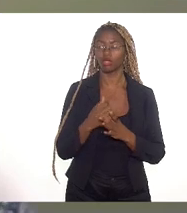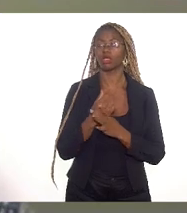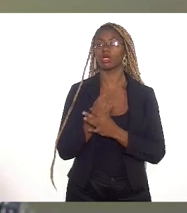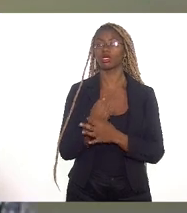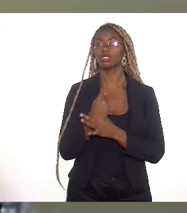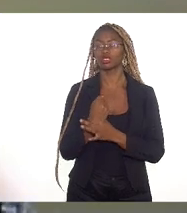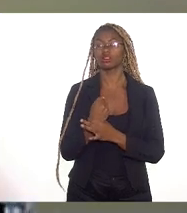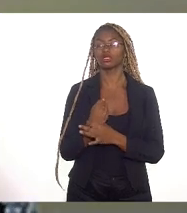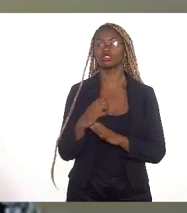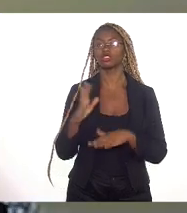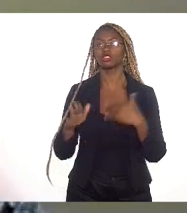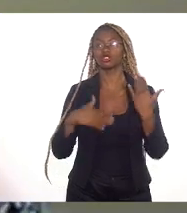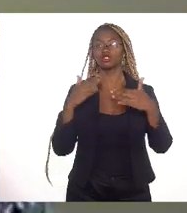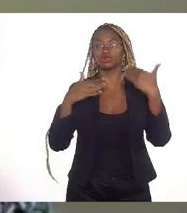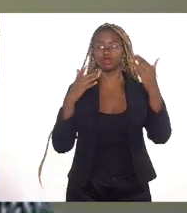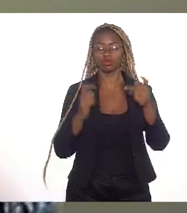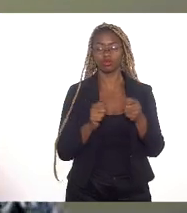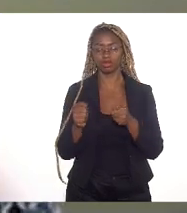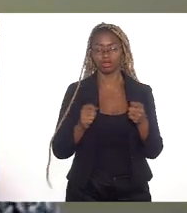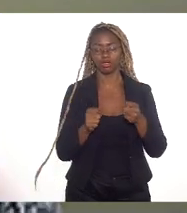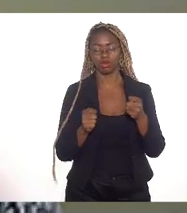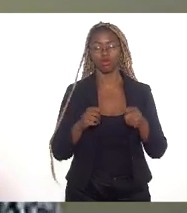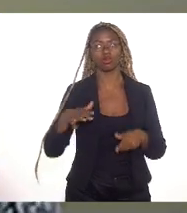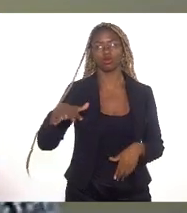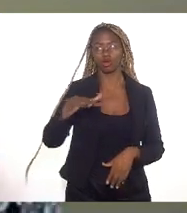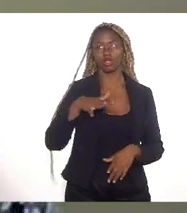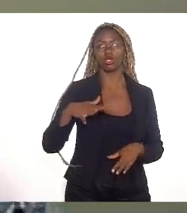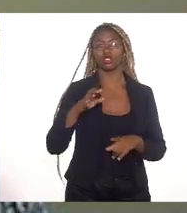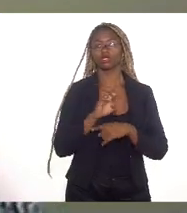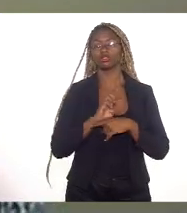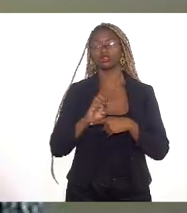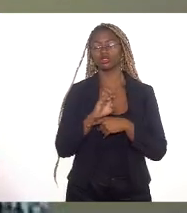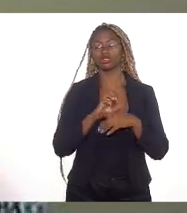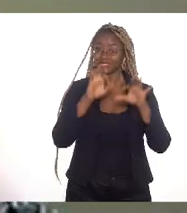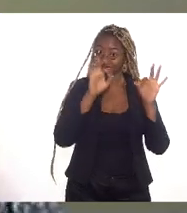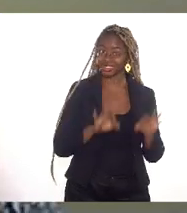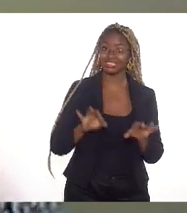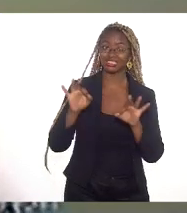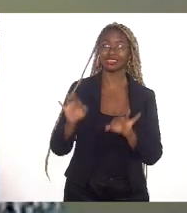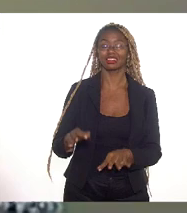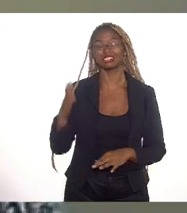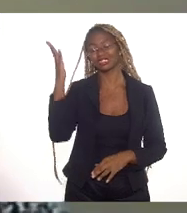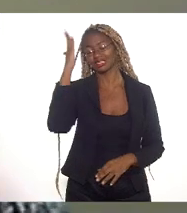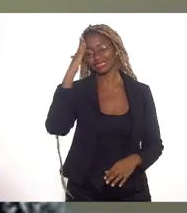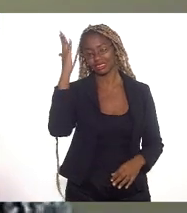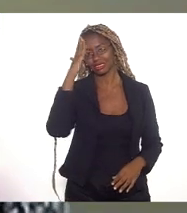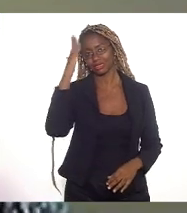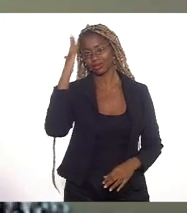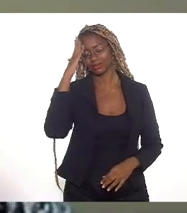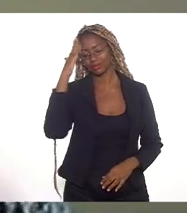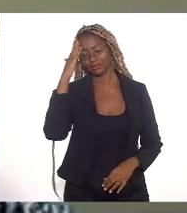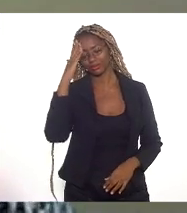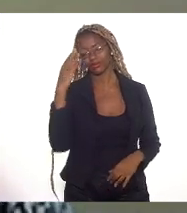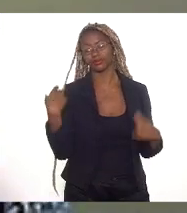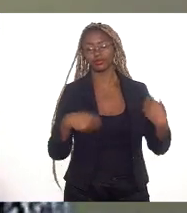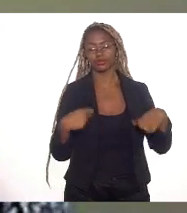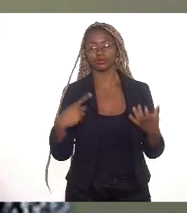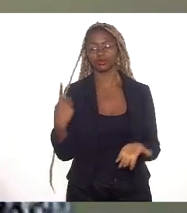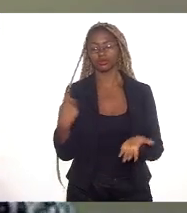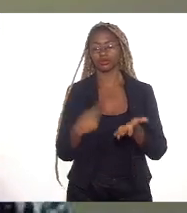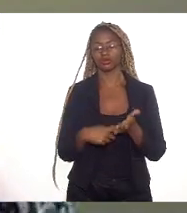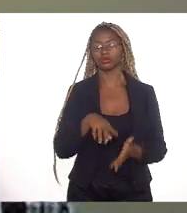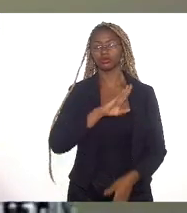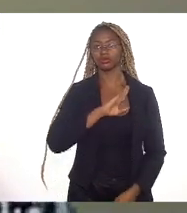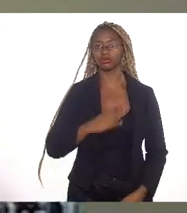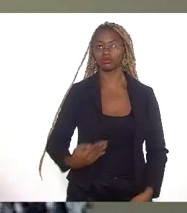desenvolvimento econômico a esse Estado, na certeza que o fruto desse desenvolvimento tem que haver o compromisso do